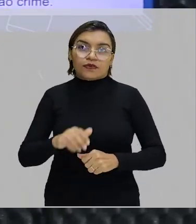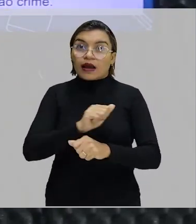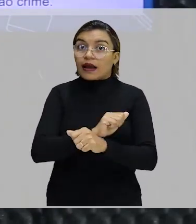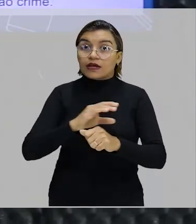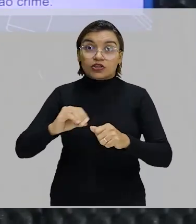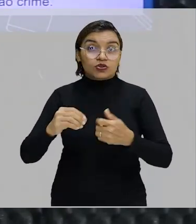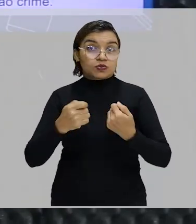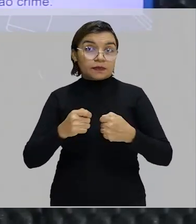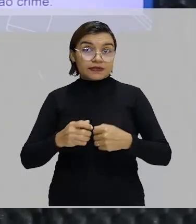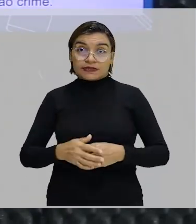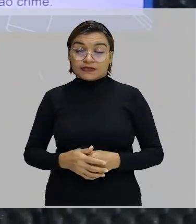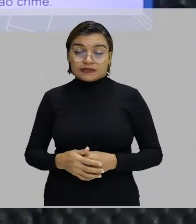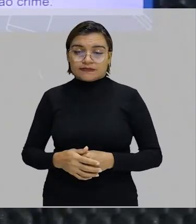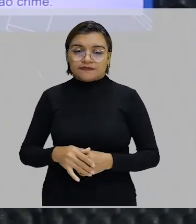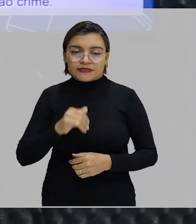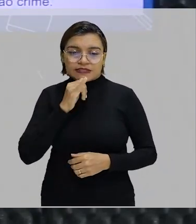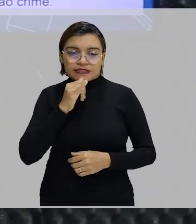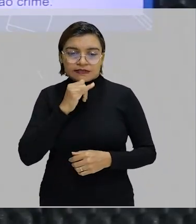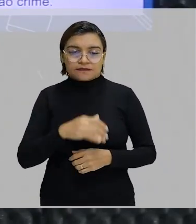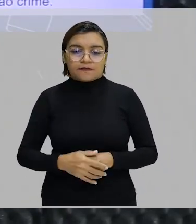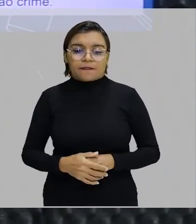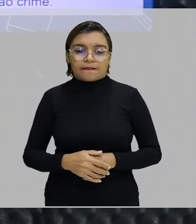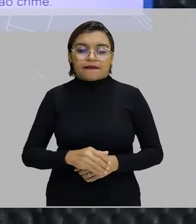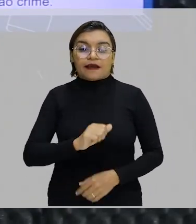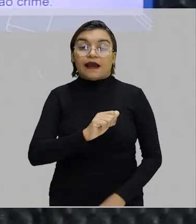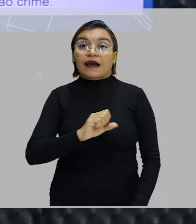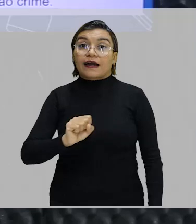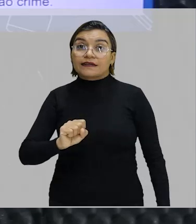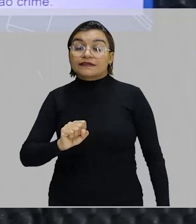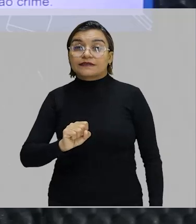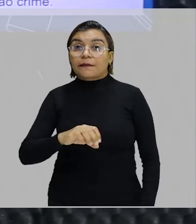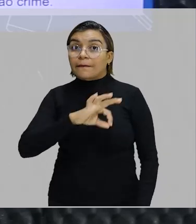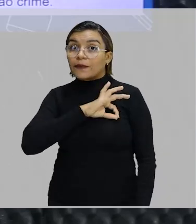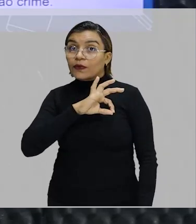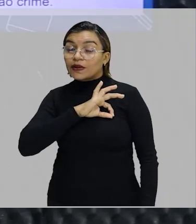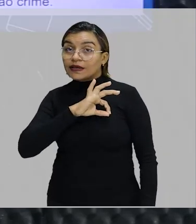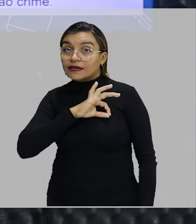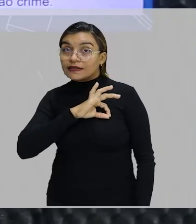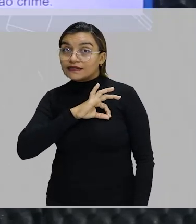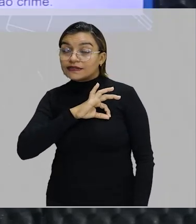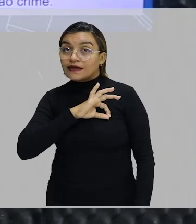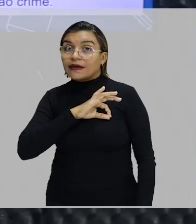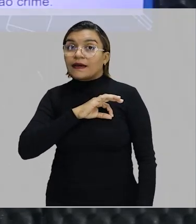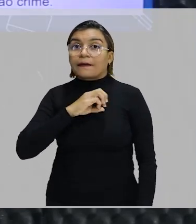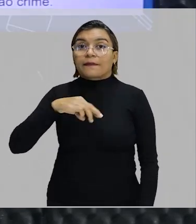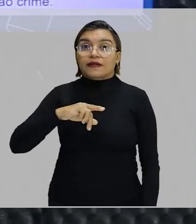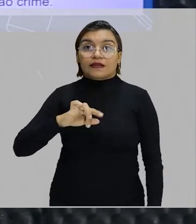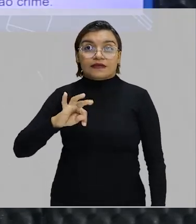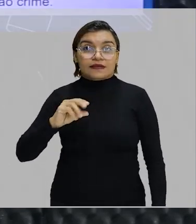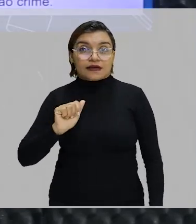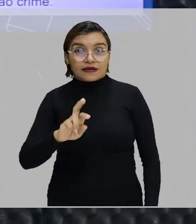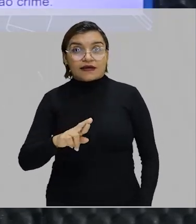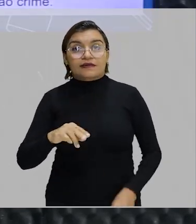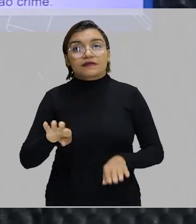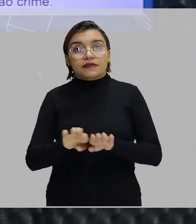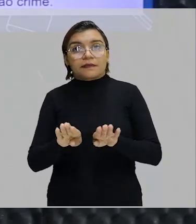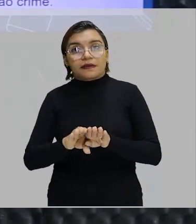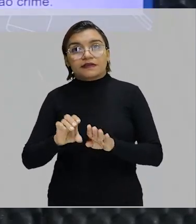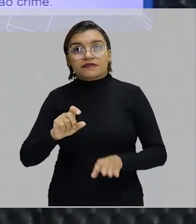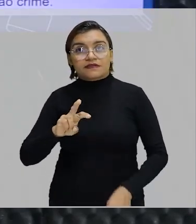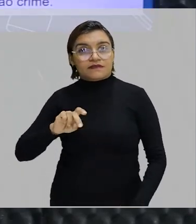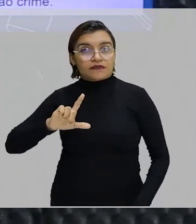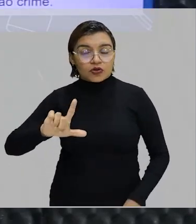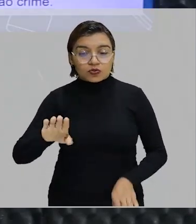claro. As polícias militar e civil uniram-se em combate ao crime, tá? Substantivo no plural, acrescenta